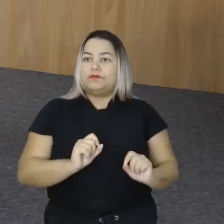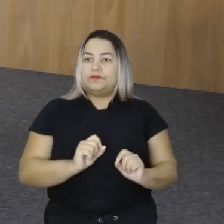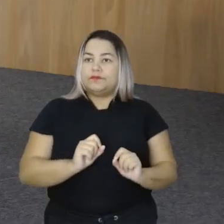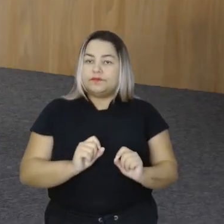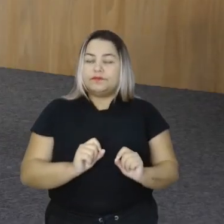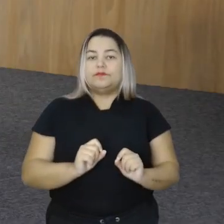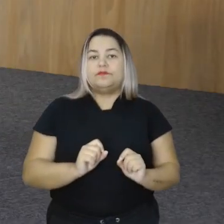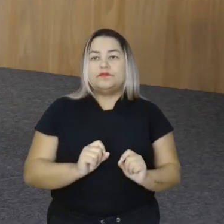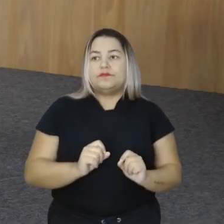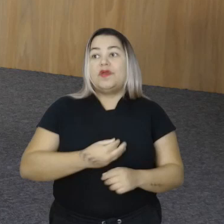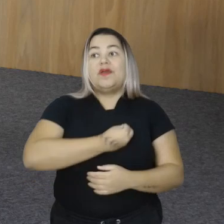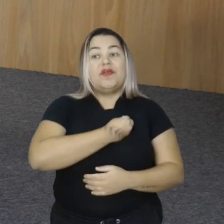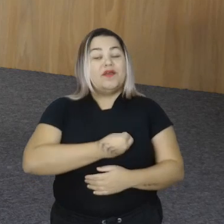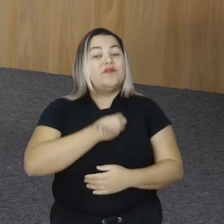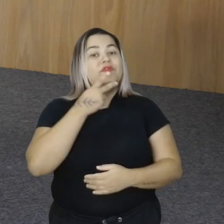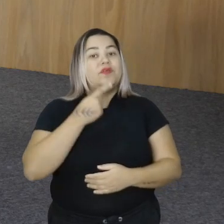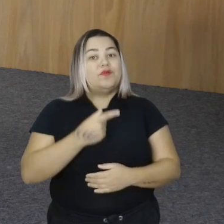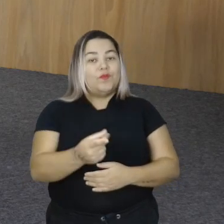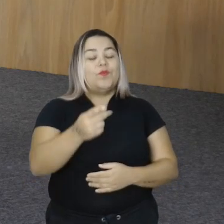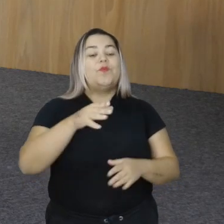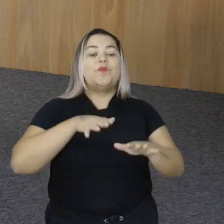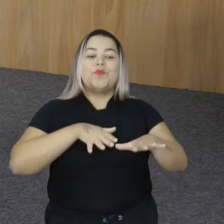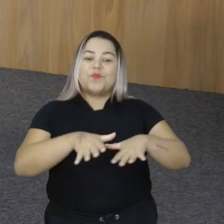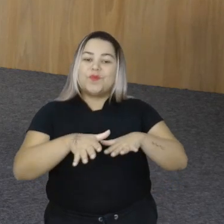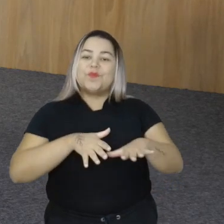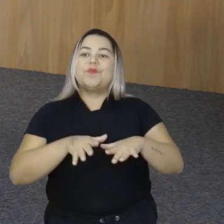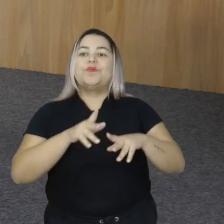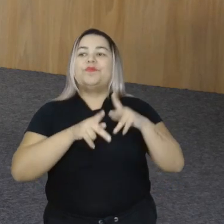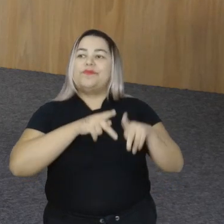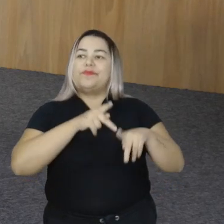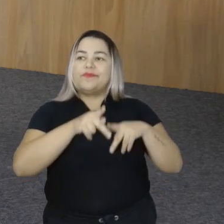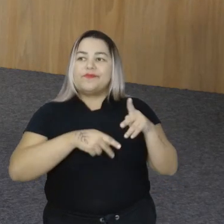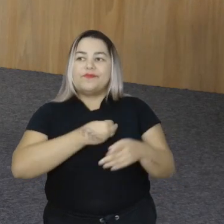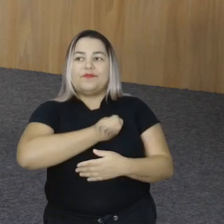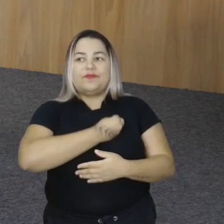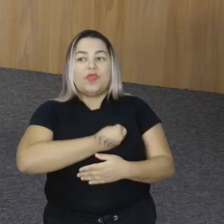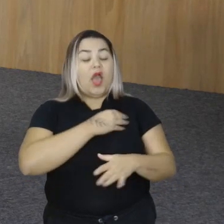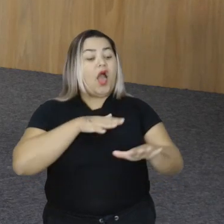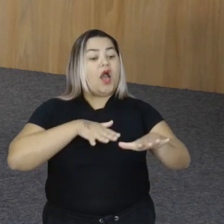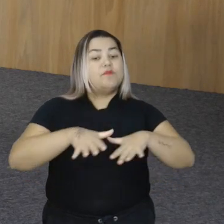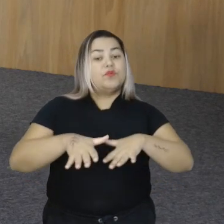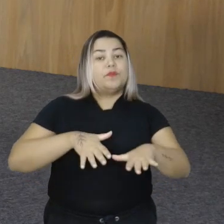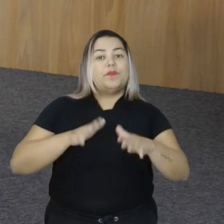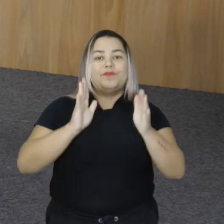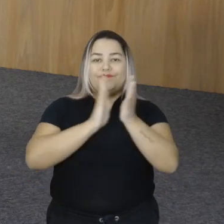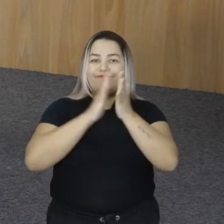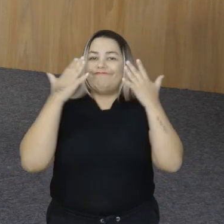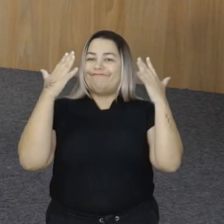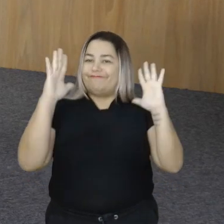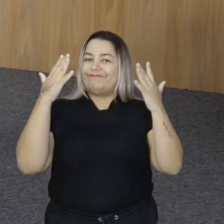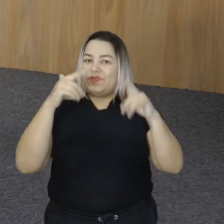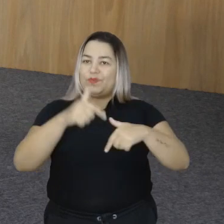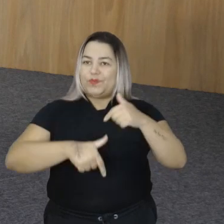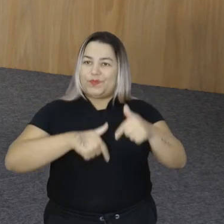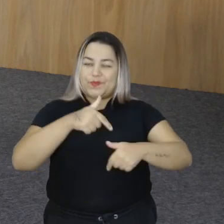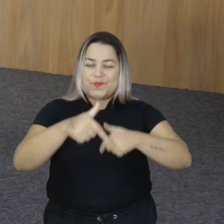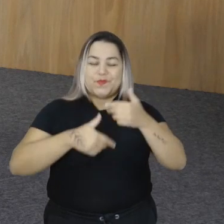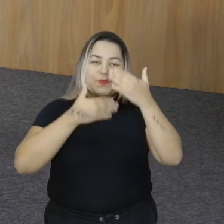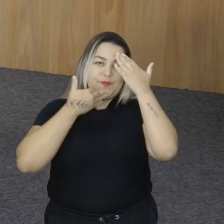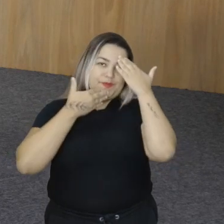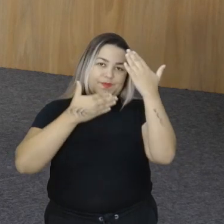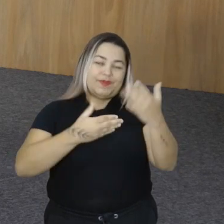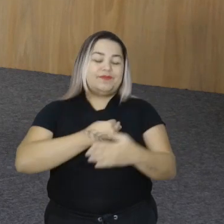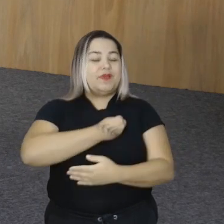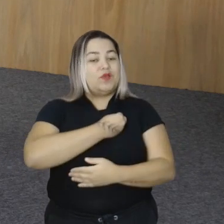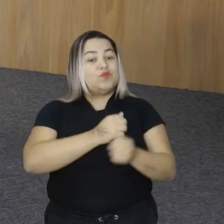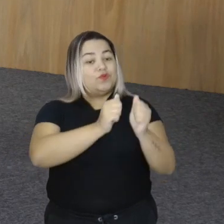Raimundo, vida longa, então, a Central dos Movimentos Populares, a participação popular, a mobilização. Parabéns pelo trabalho. Obrigada por participar aqui com